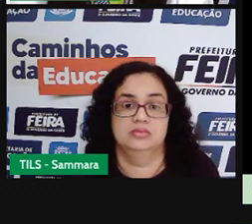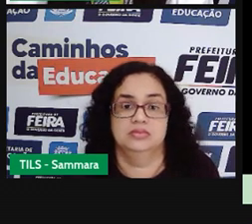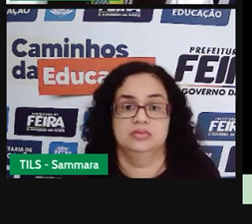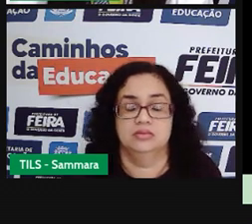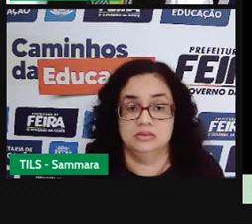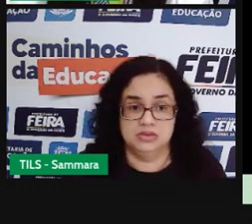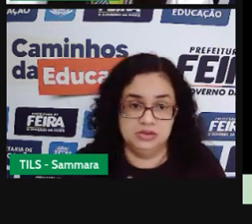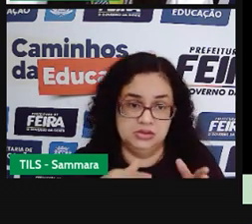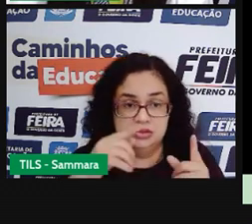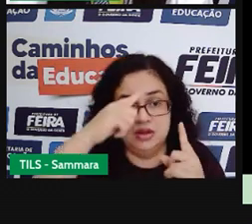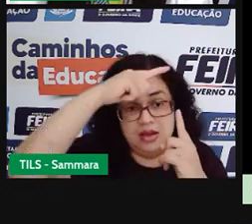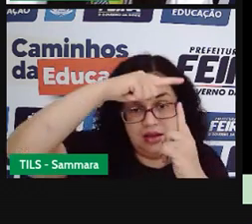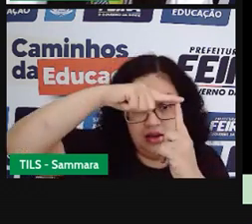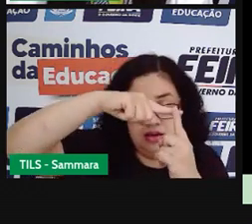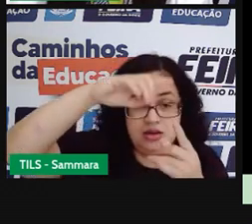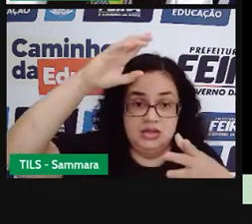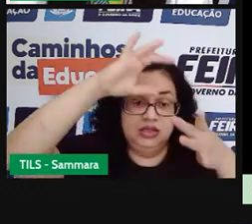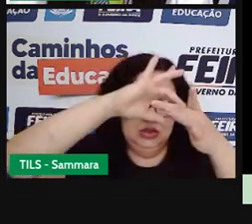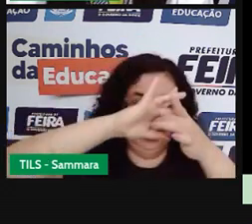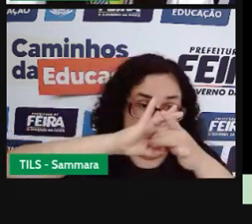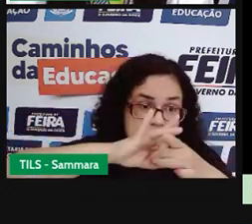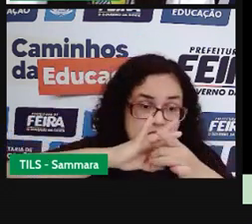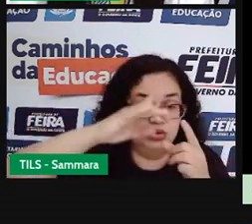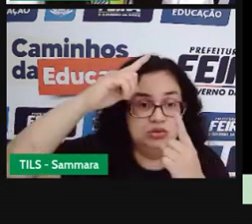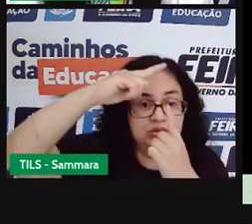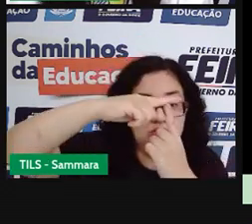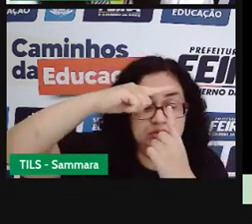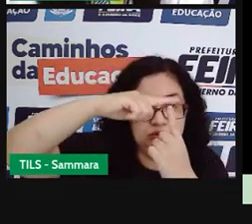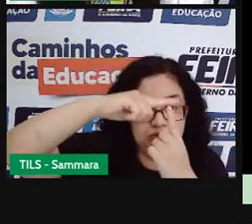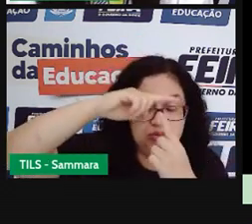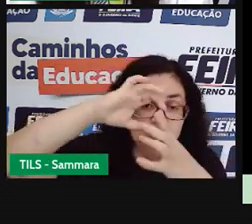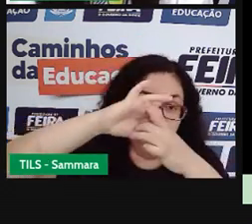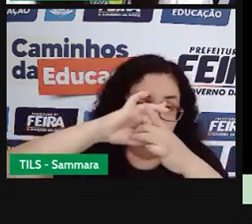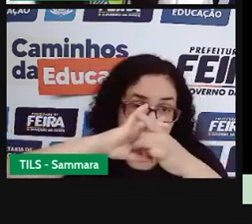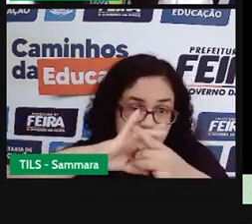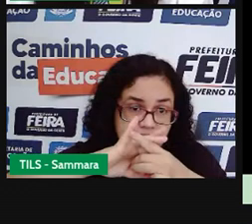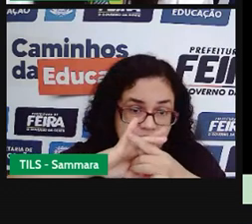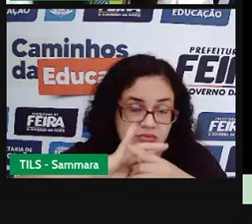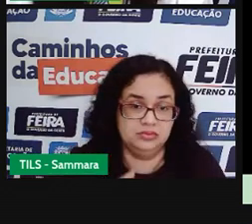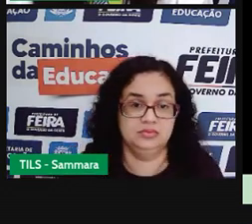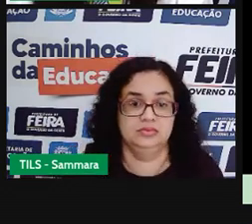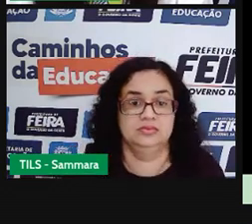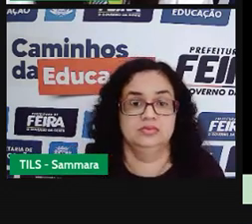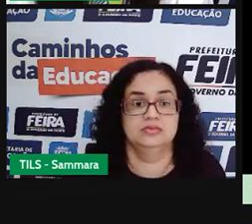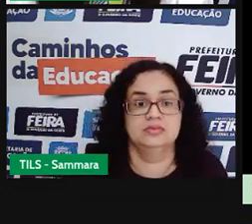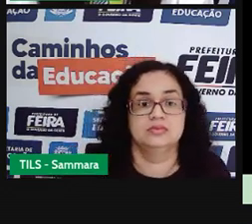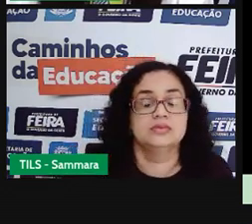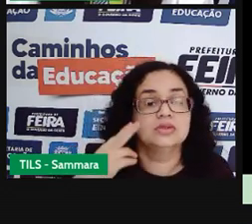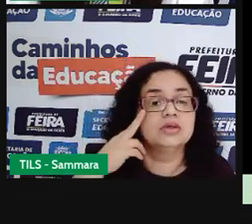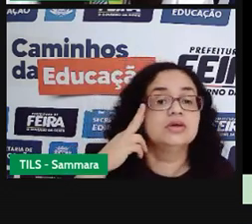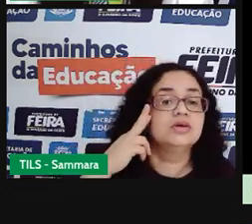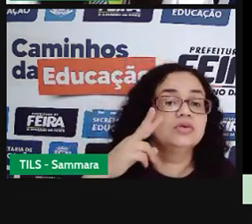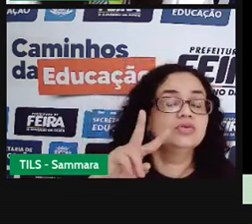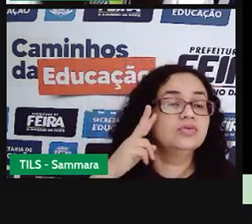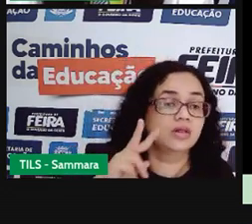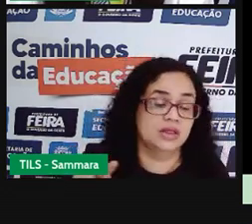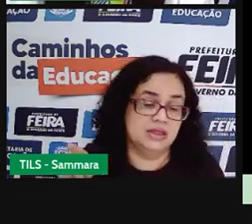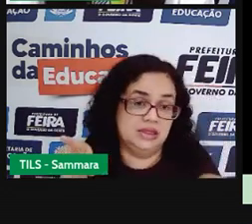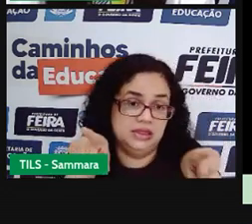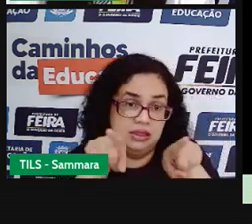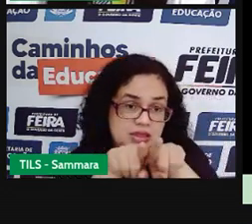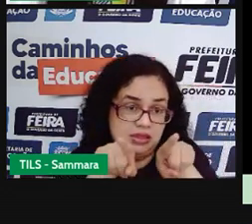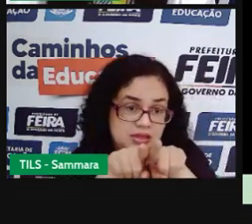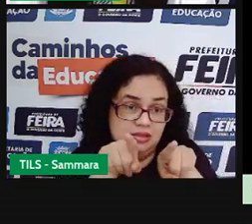encontros né de uma Face com outra e a gente consegue identificar também no cubo os